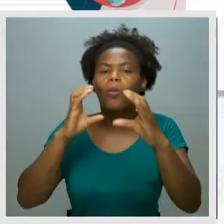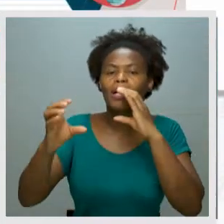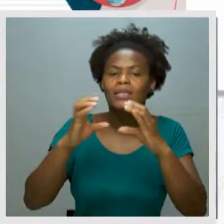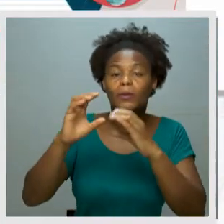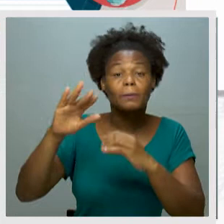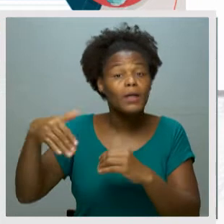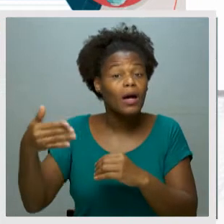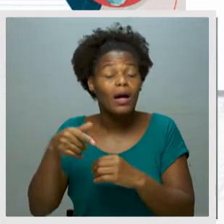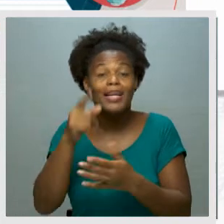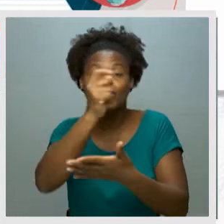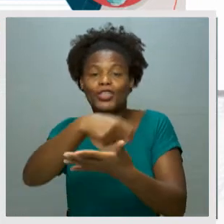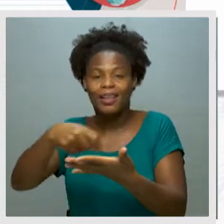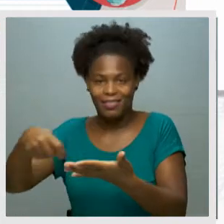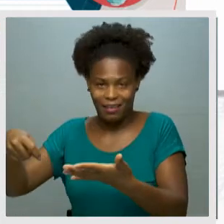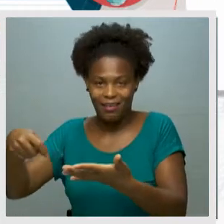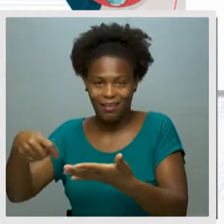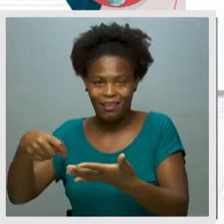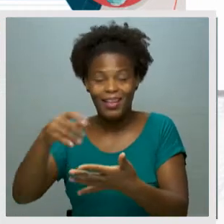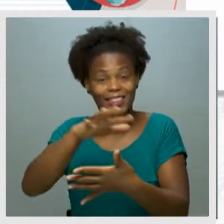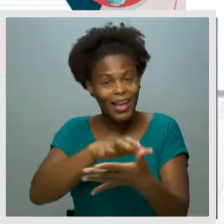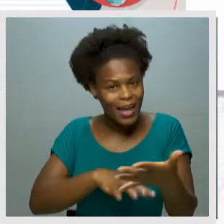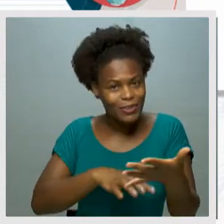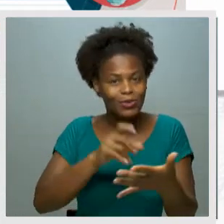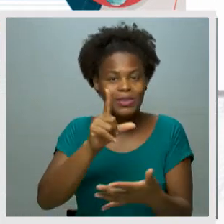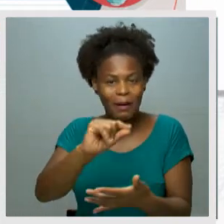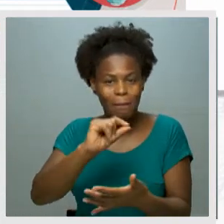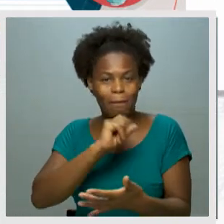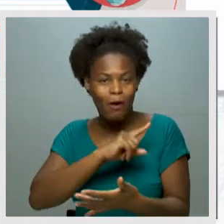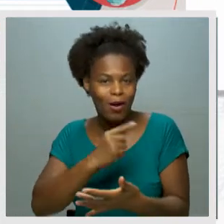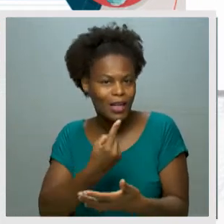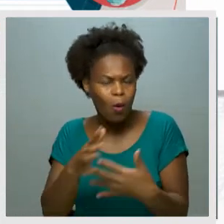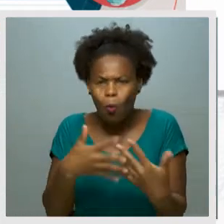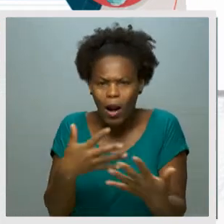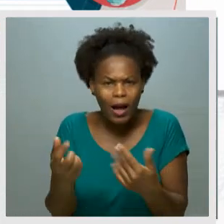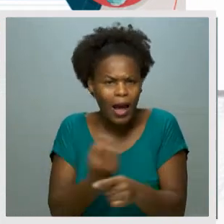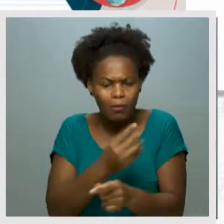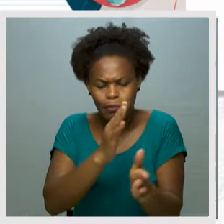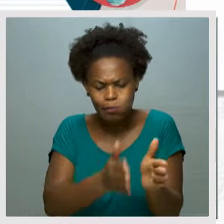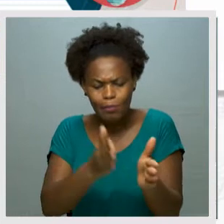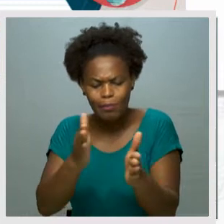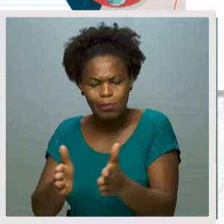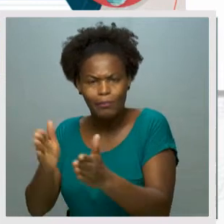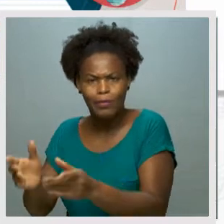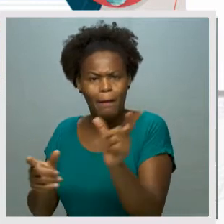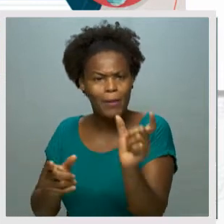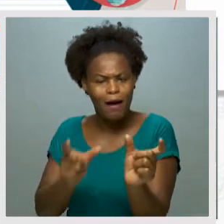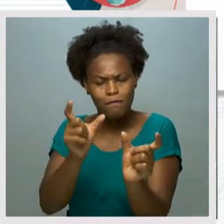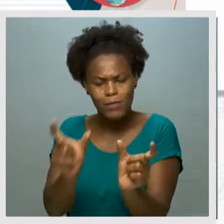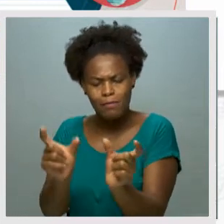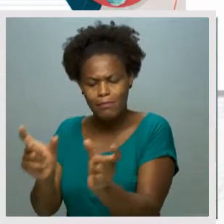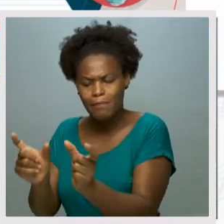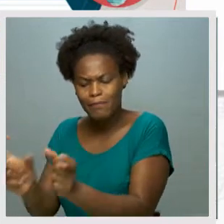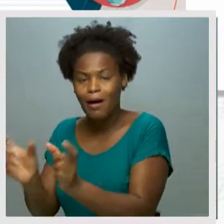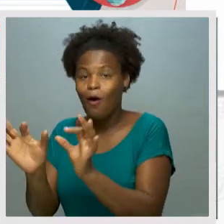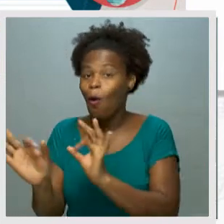comunicativas, essencialmente escrita. Texto poderá também ser qualquer sequência ordenada de palavras. Vejam